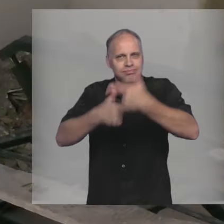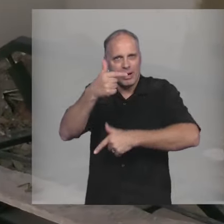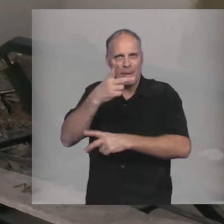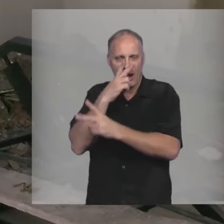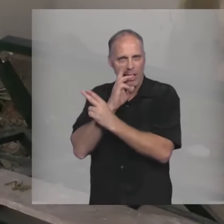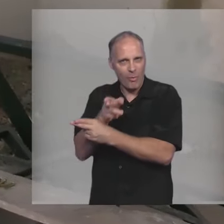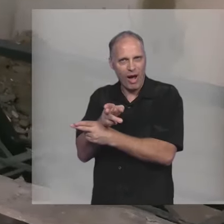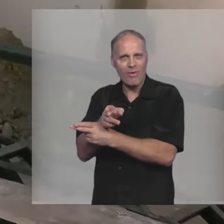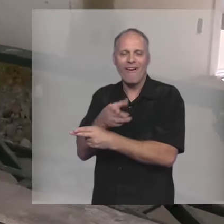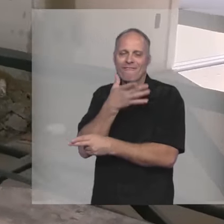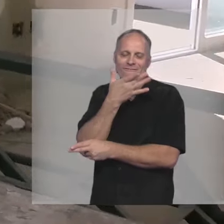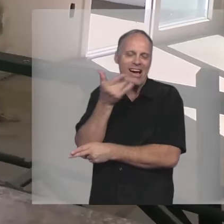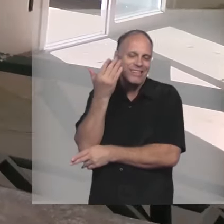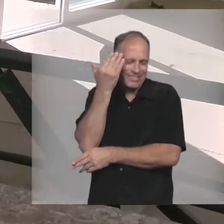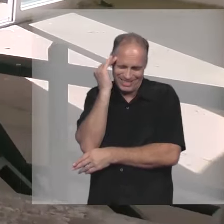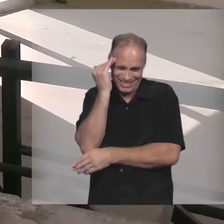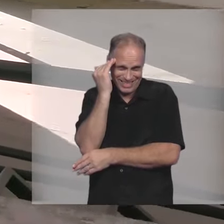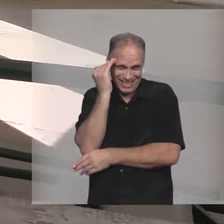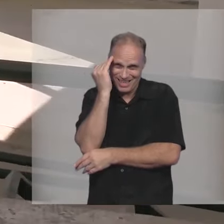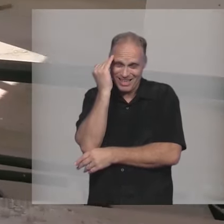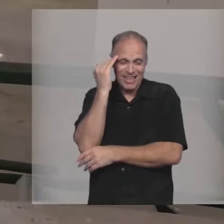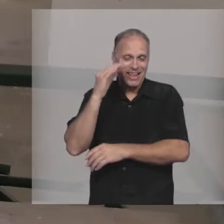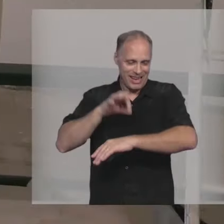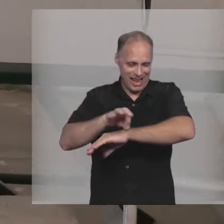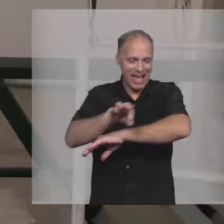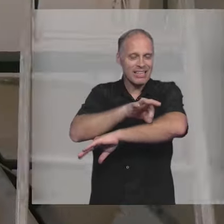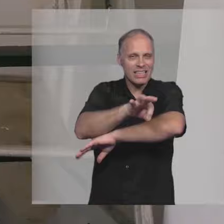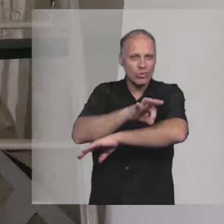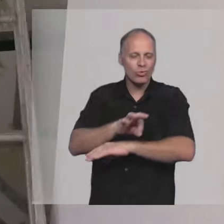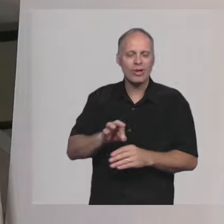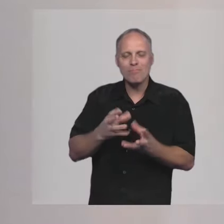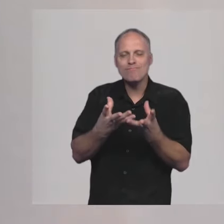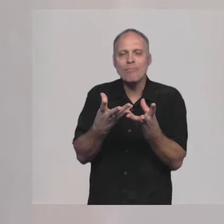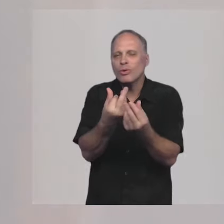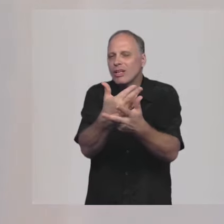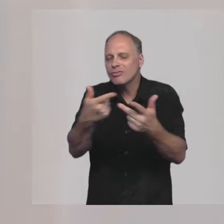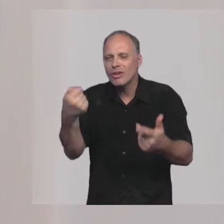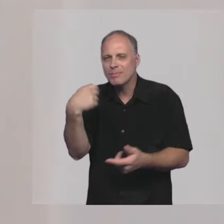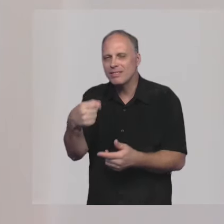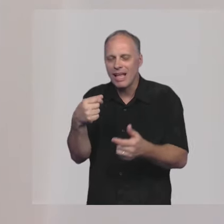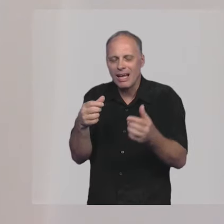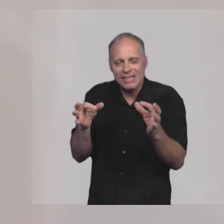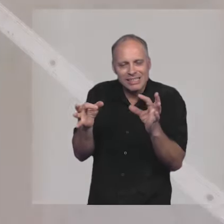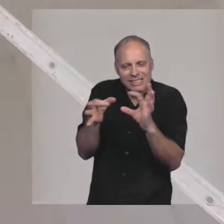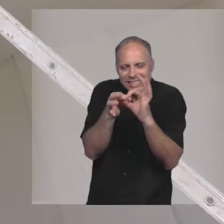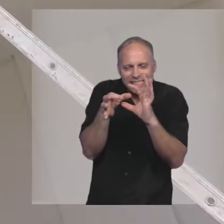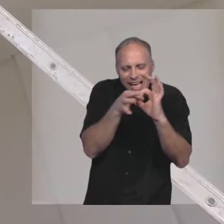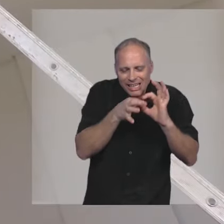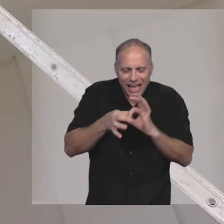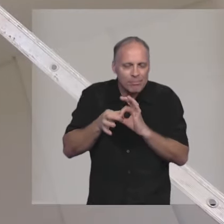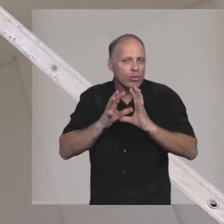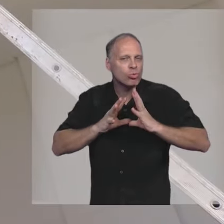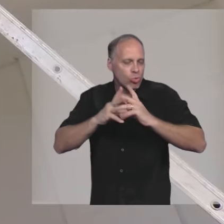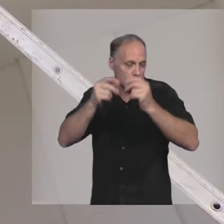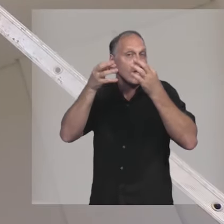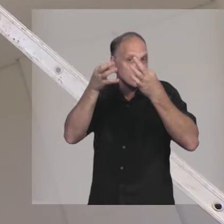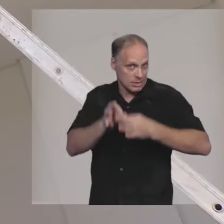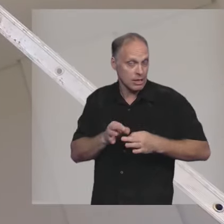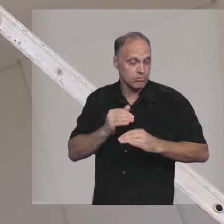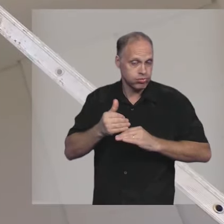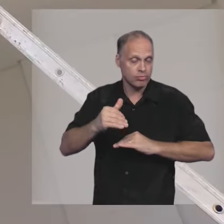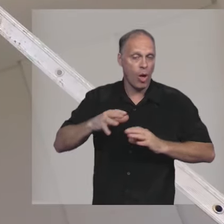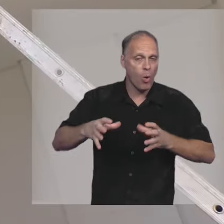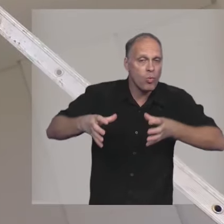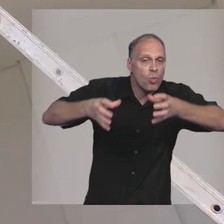Tanto trabalho assim é fácil de entender. Afinal, na arquitetura, diversos fatores precisam estar ligados para tudo